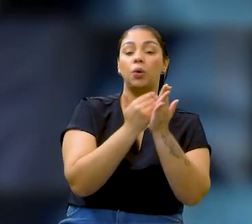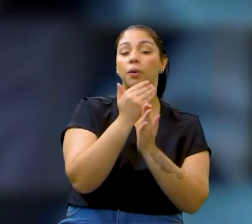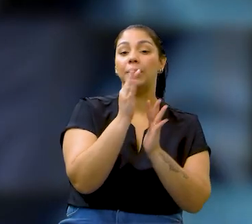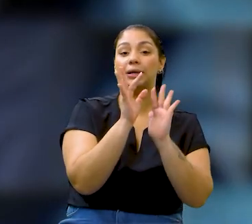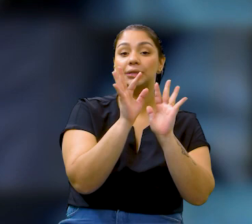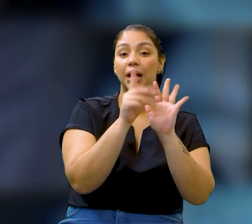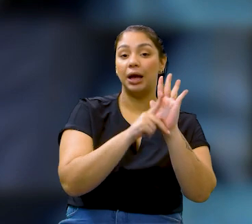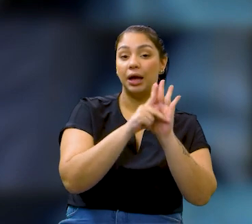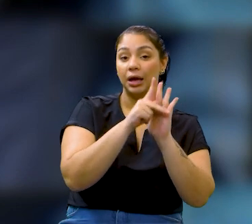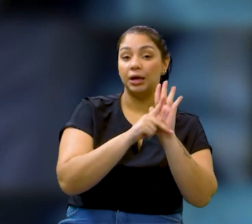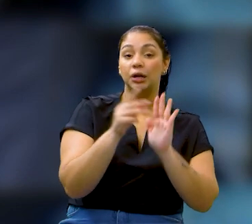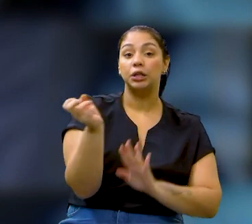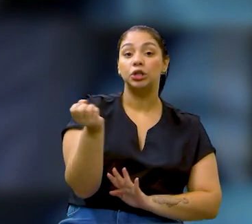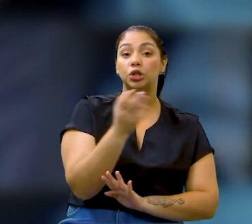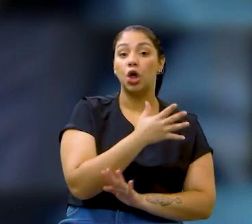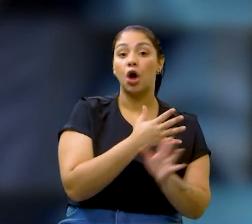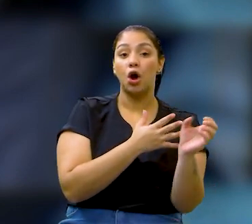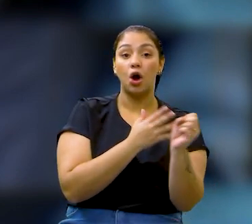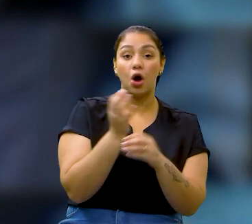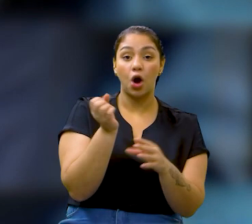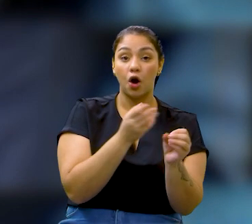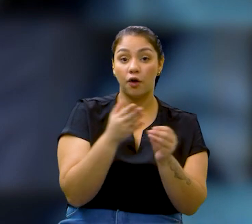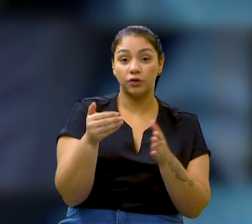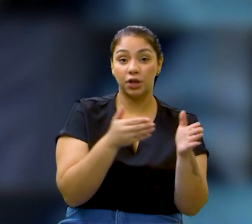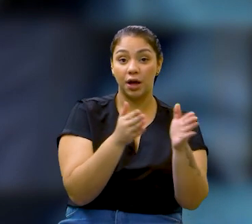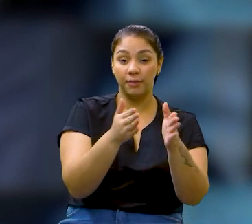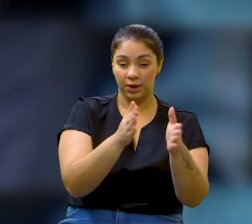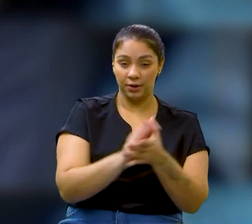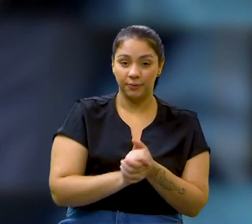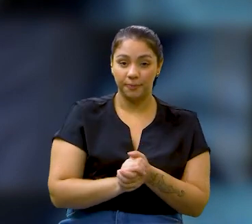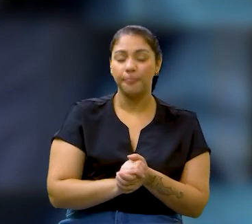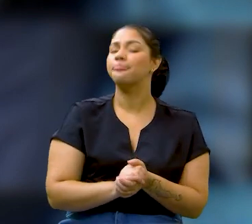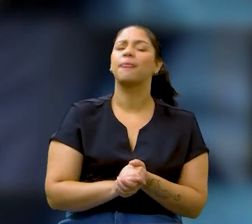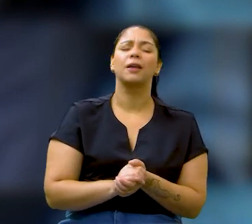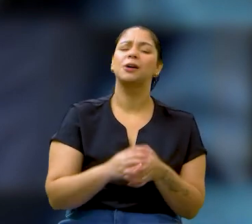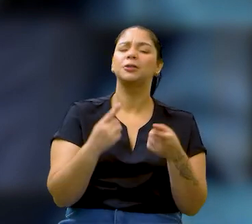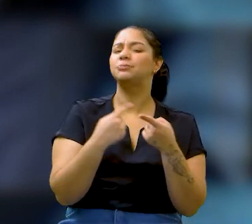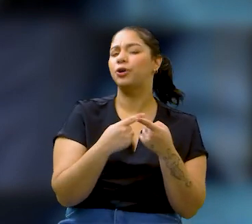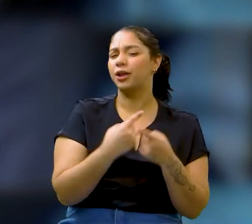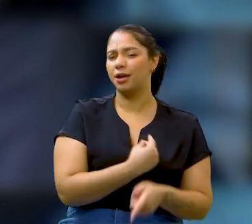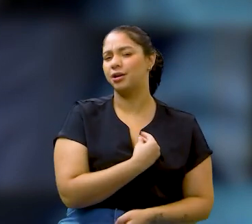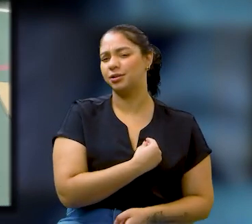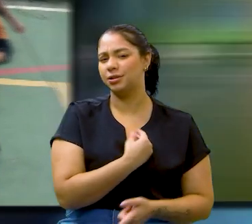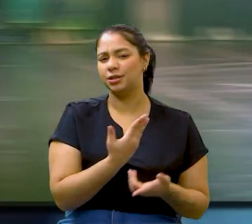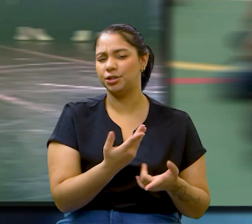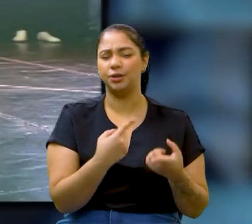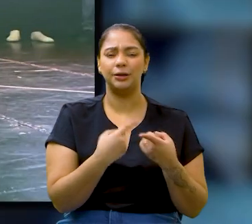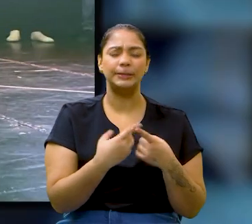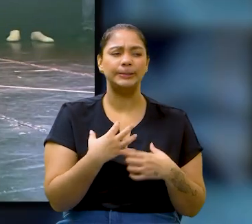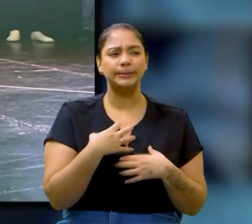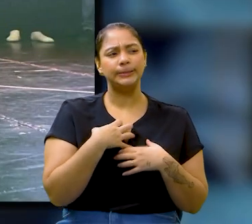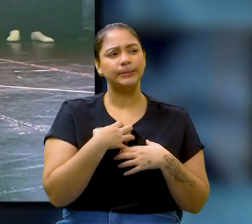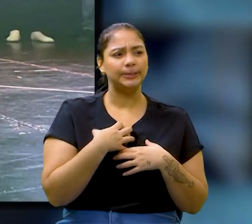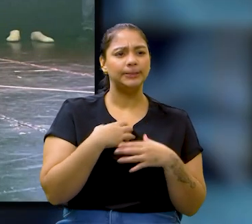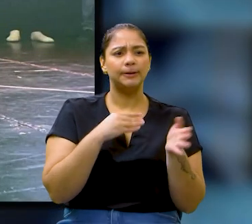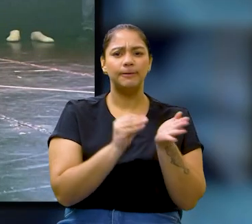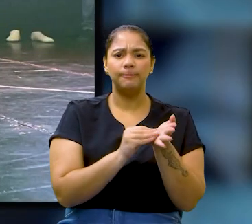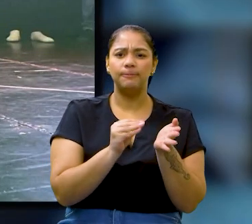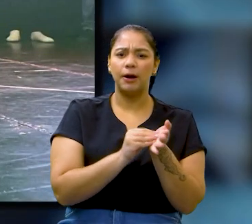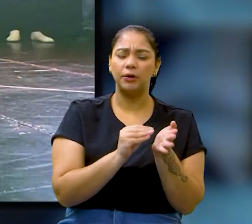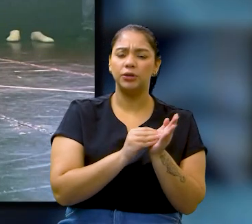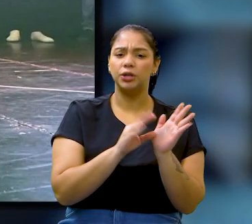num programa chamado, no projeto Novos Rumos. Novos Rumos está aqui porque a gente sentia falta. Depois